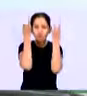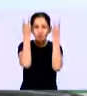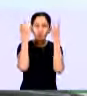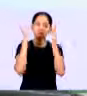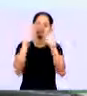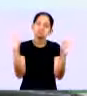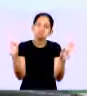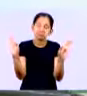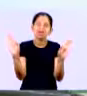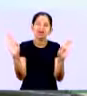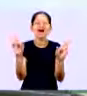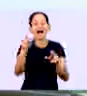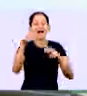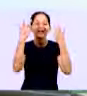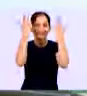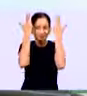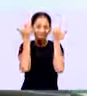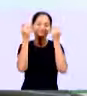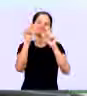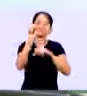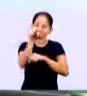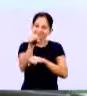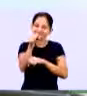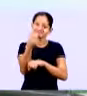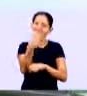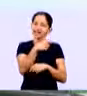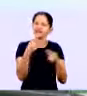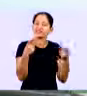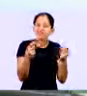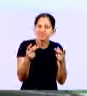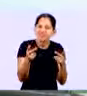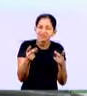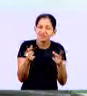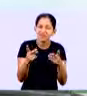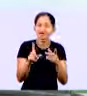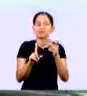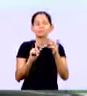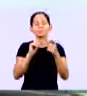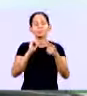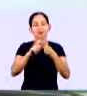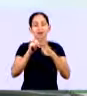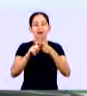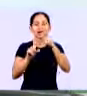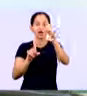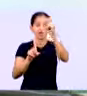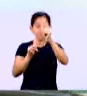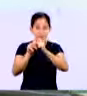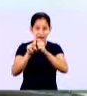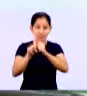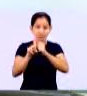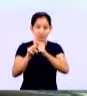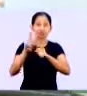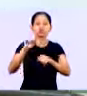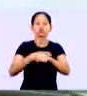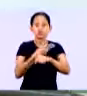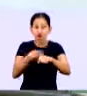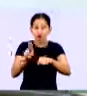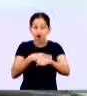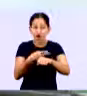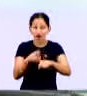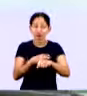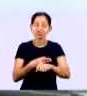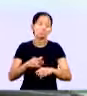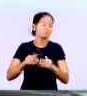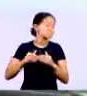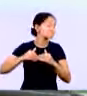da Páscoa, eu começo a formar um estoque, e aquele estoque ele vai ser vendido na Páscoa. Por quê? Porque durante o período de Páscoa o volume de compras é muito grande.